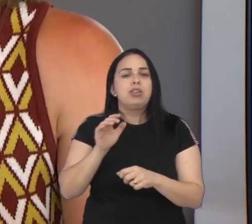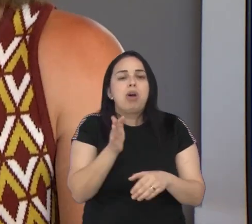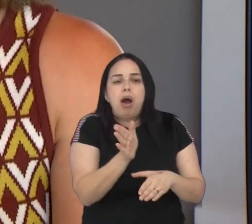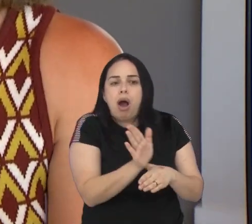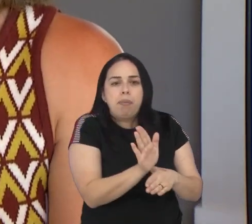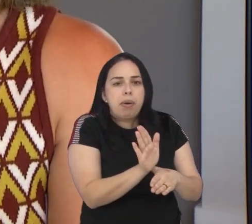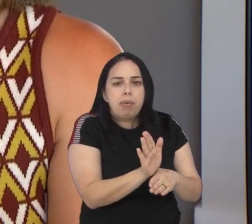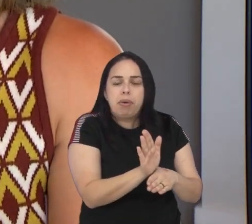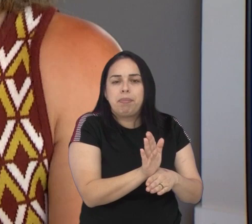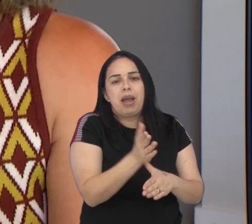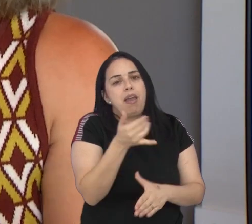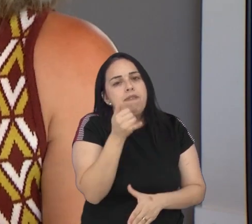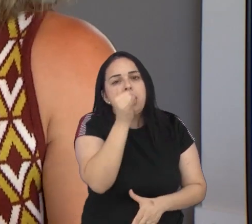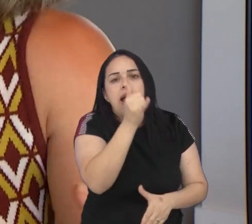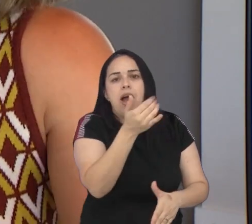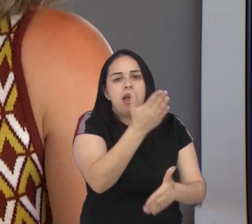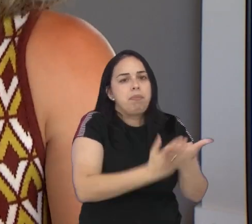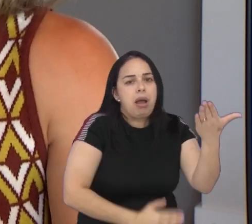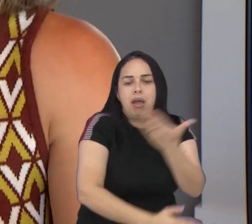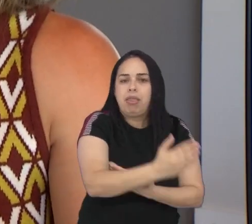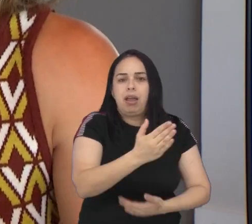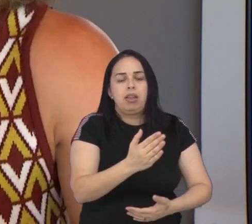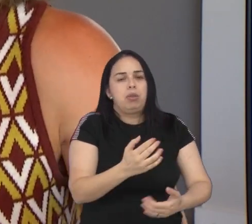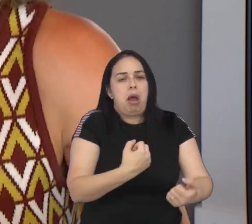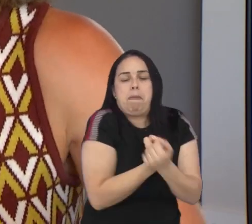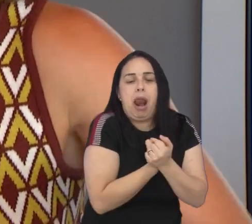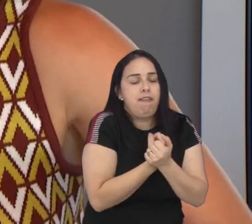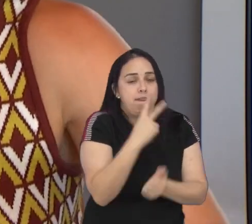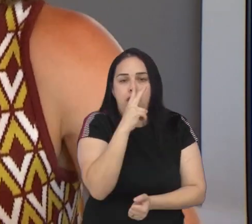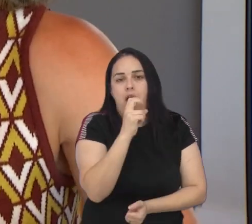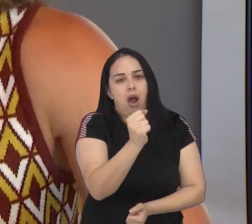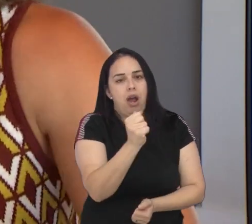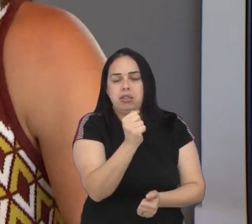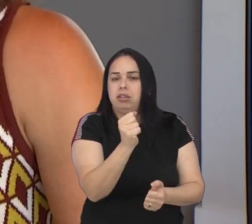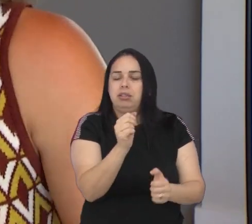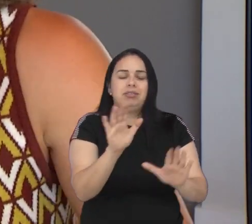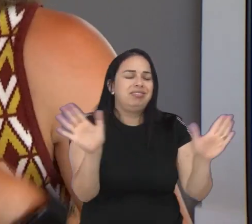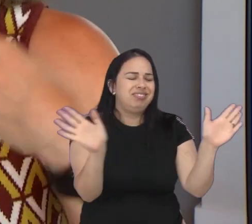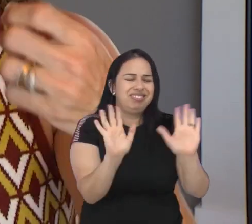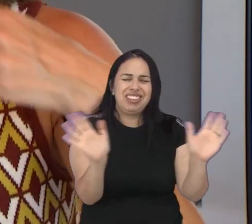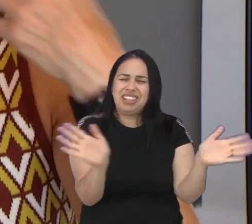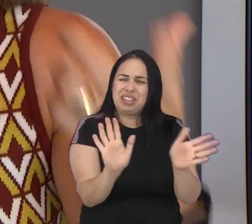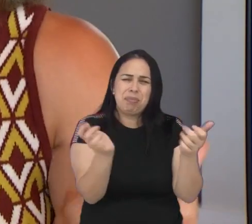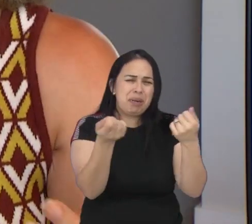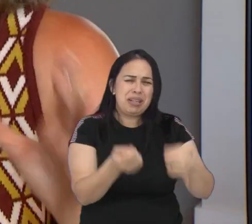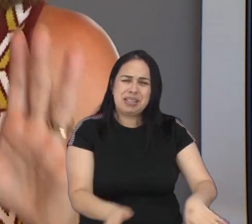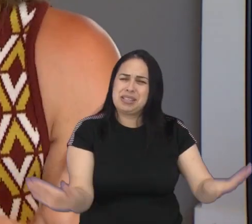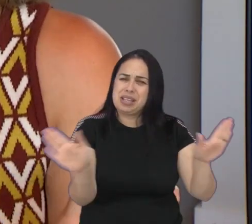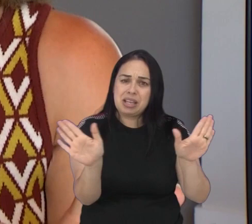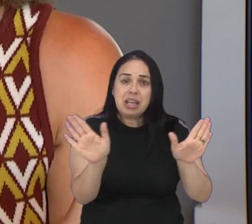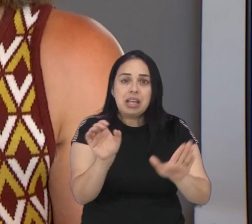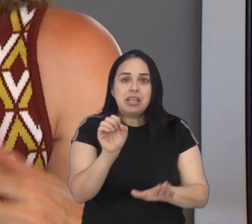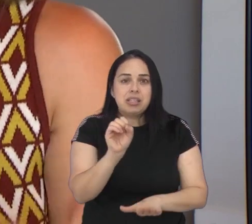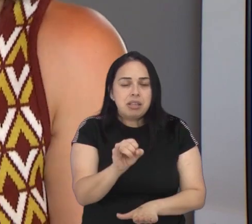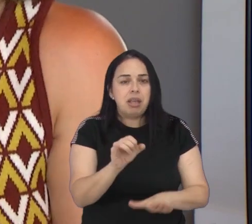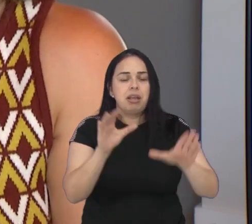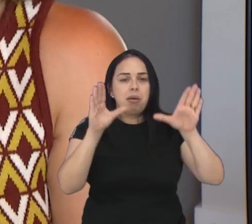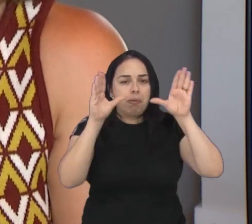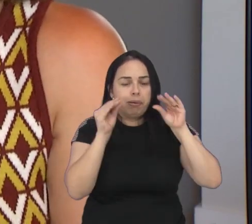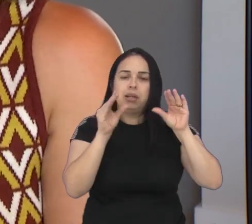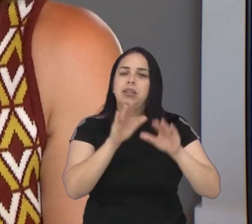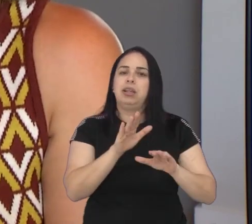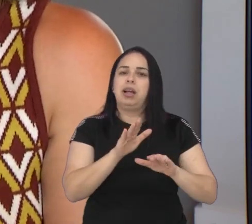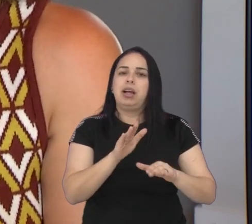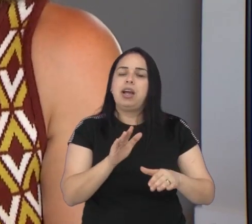estiver, e só fazer o suporte para a pessoa não se machucar. Não adianta ficar segurando, abraçando forte, enfiando coisa nada disso. E quando for